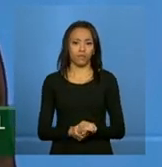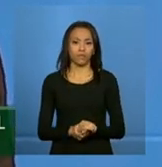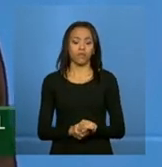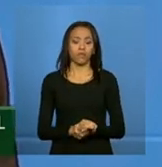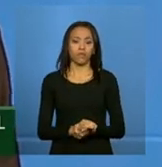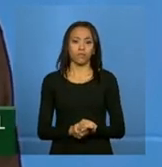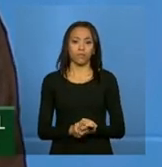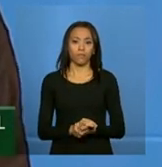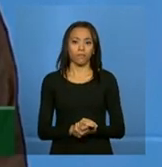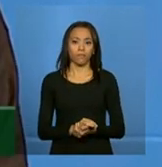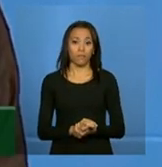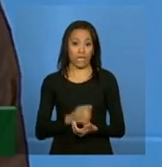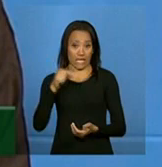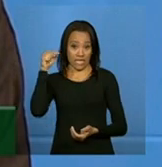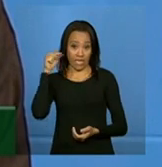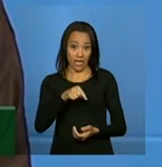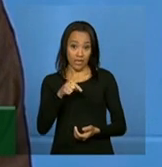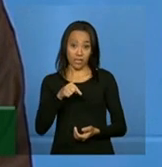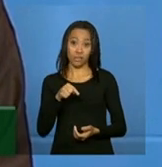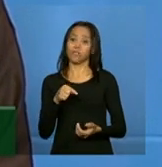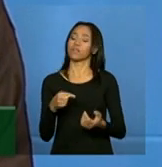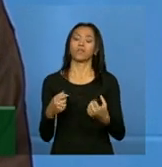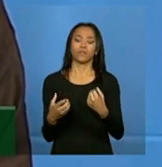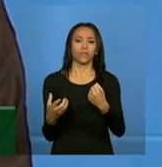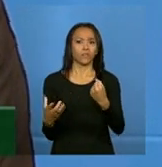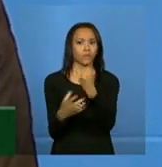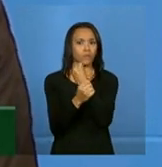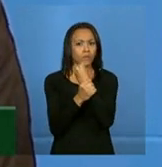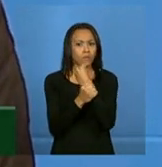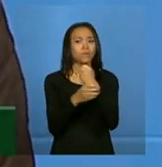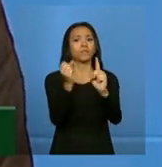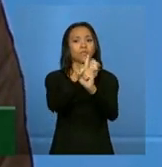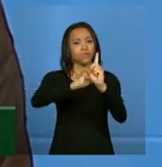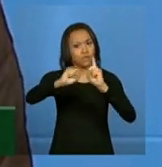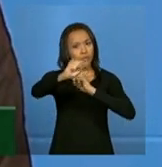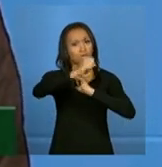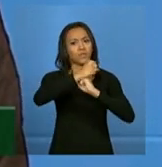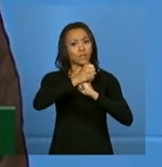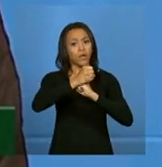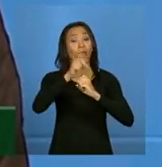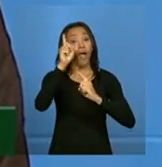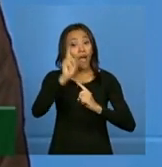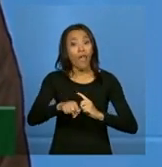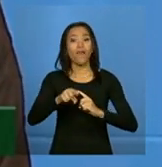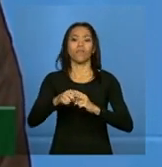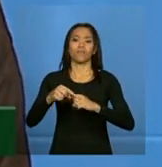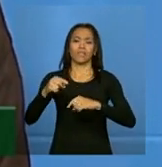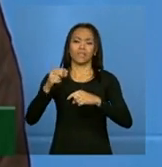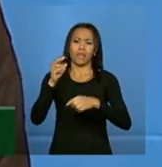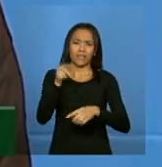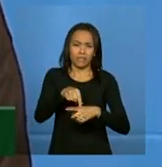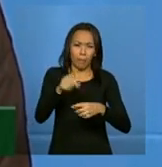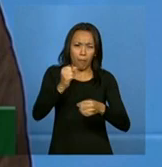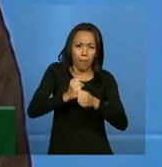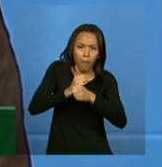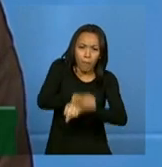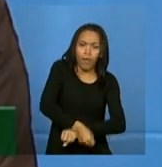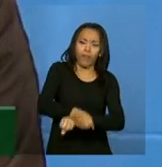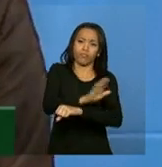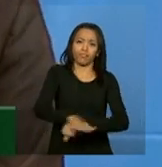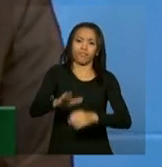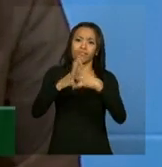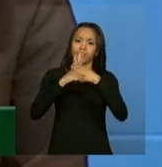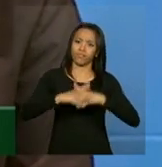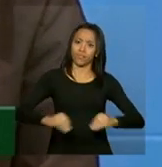essa segurança social tem a ver com a erradicação dessas vulnerabilidades. E como foi dito hoje,